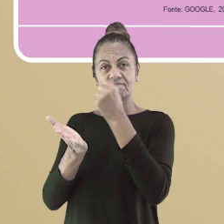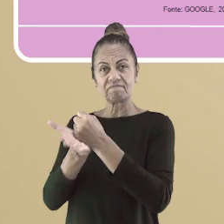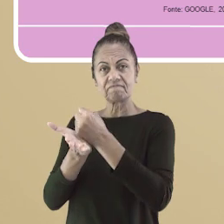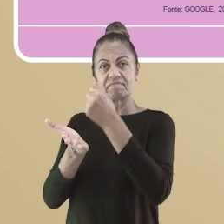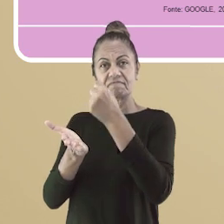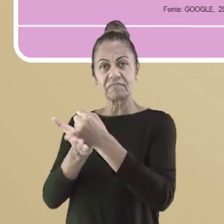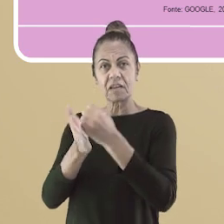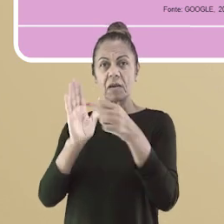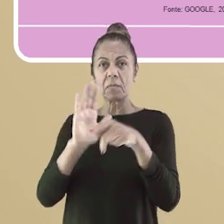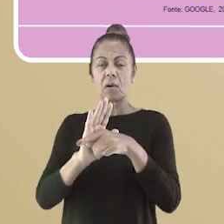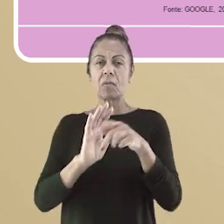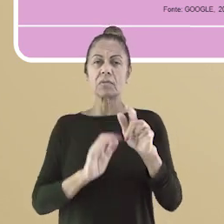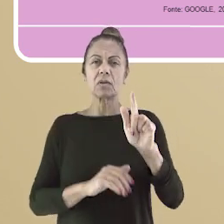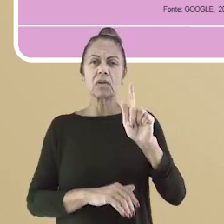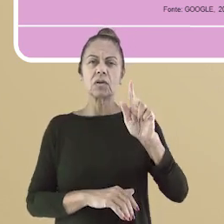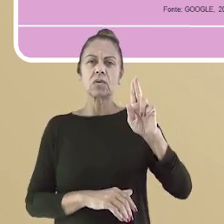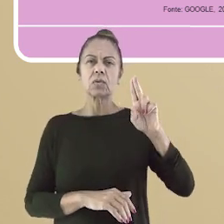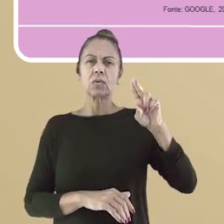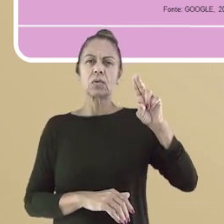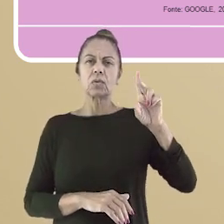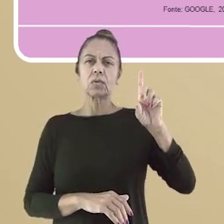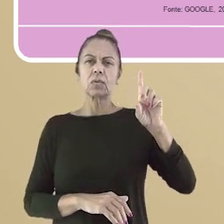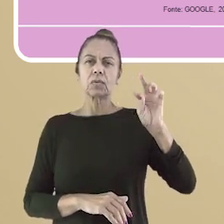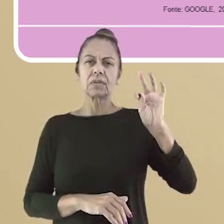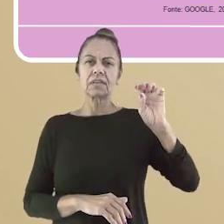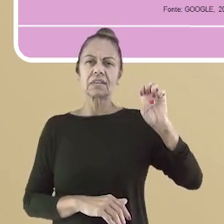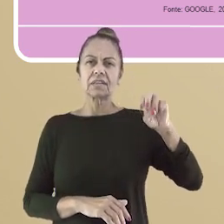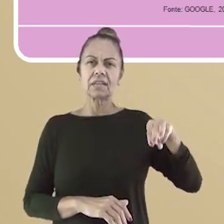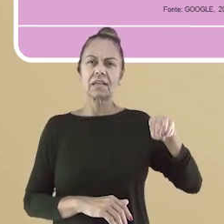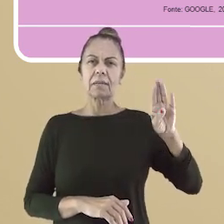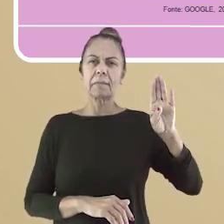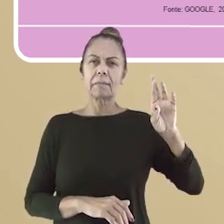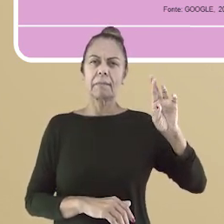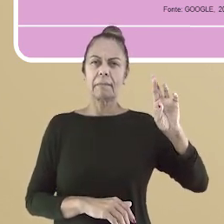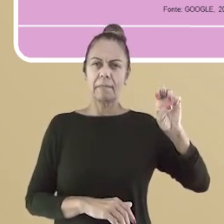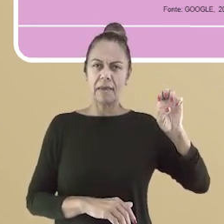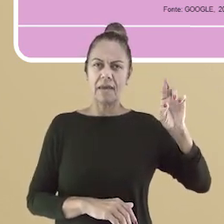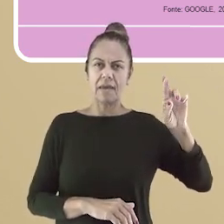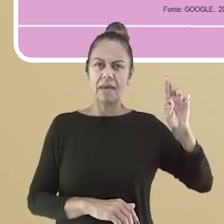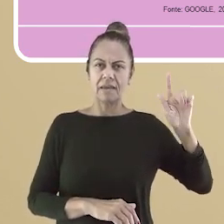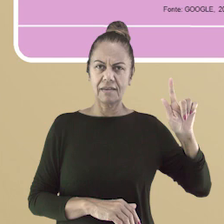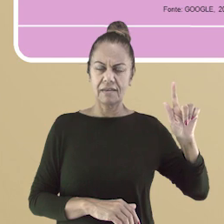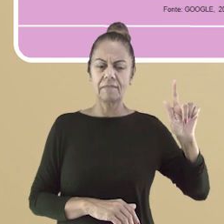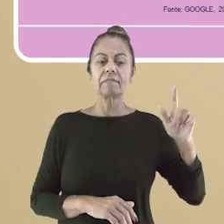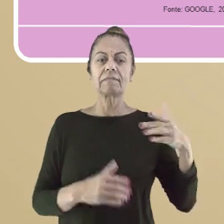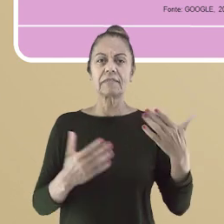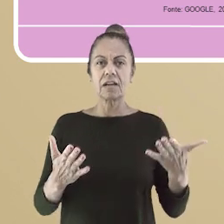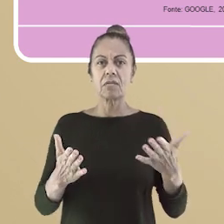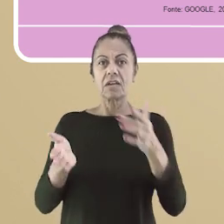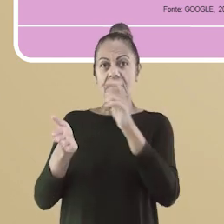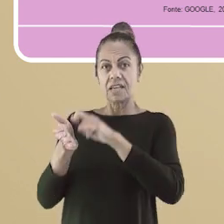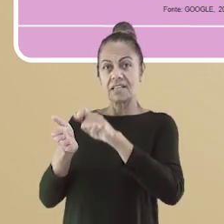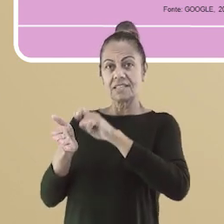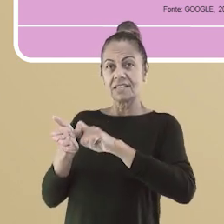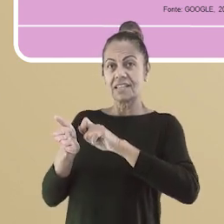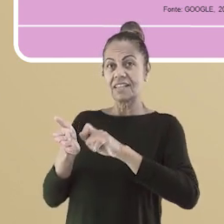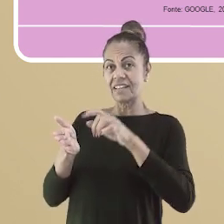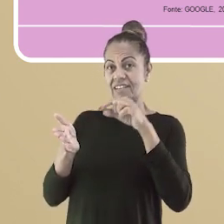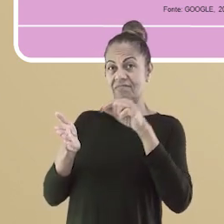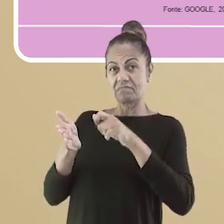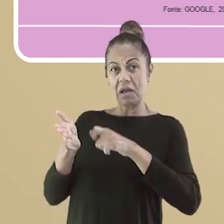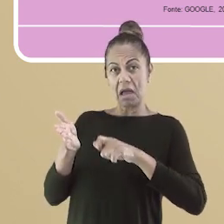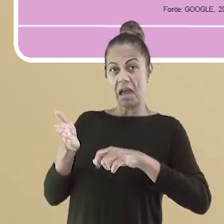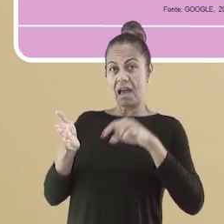de nos expressarmos e um modo de preservar a informação, pois permite que histórias sejam registradas e transmitidas